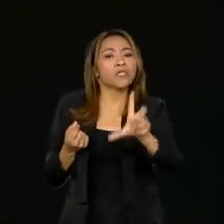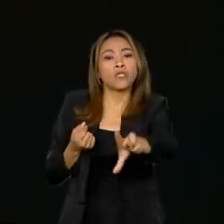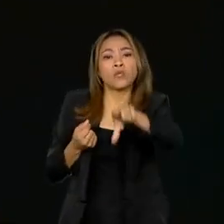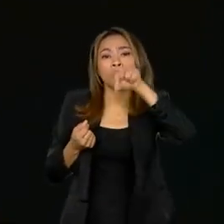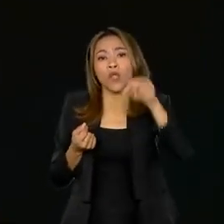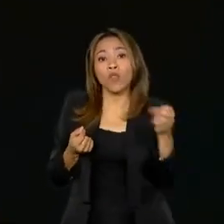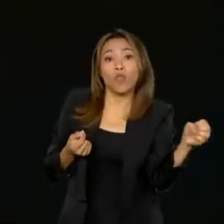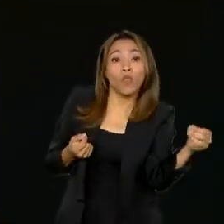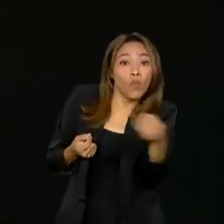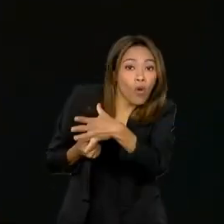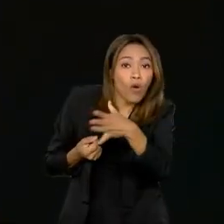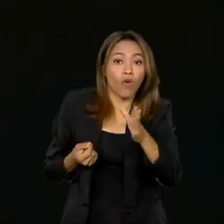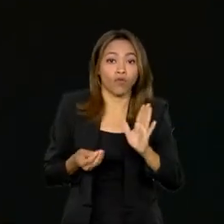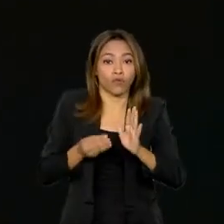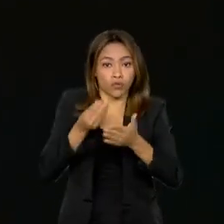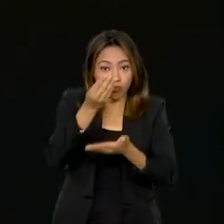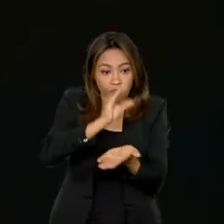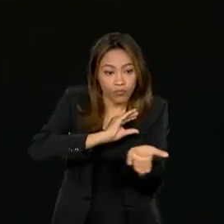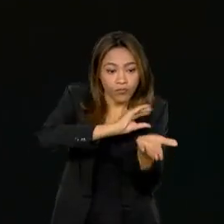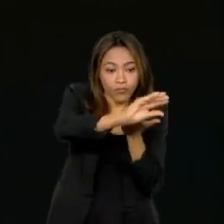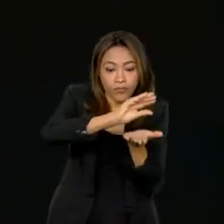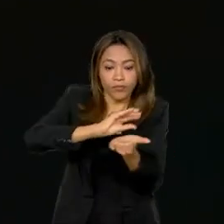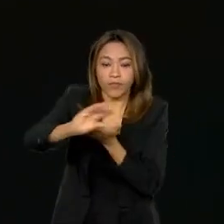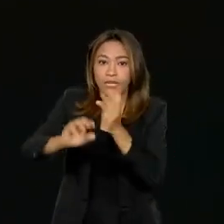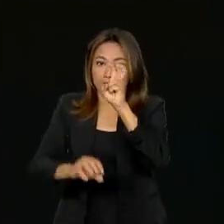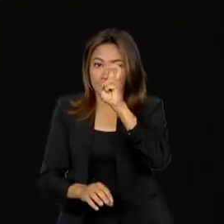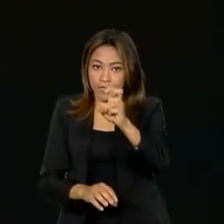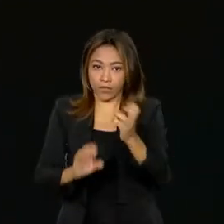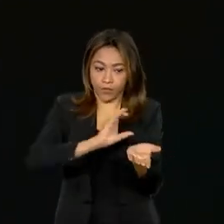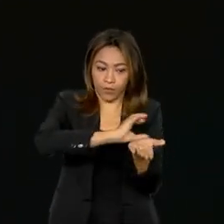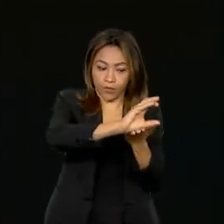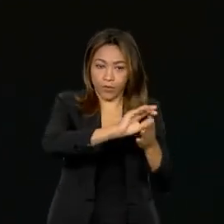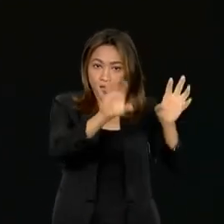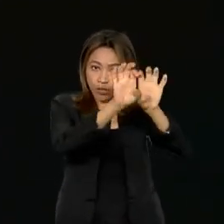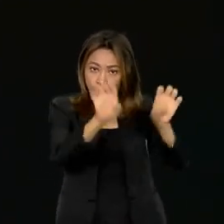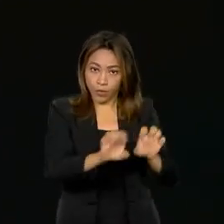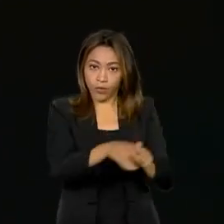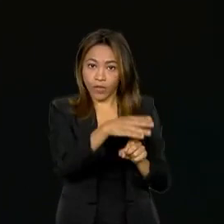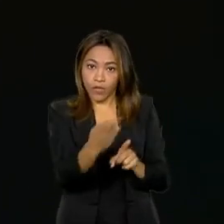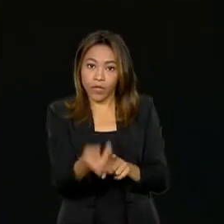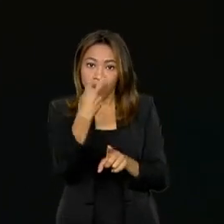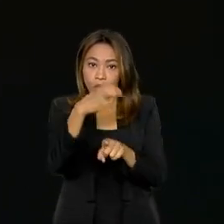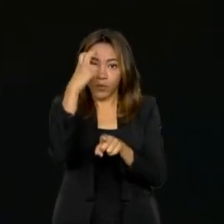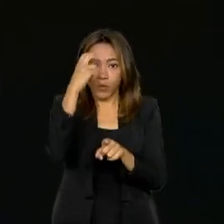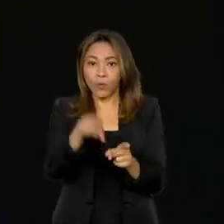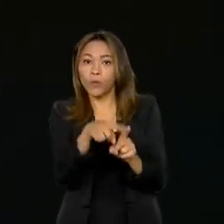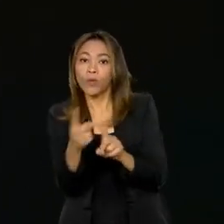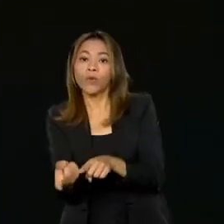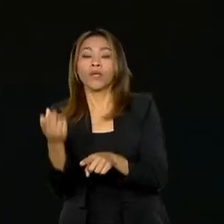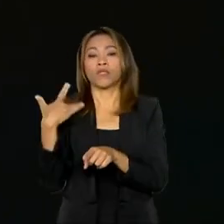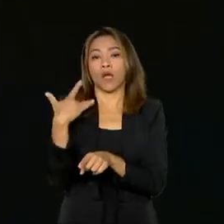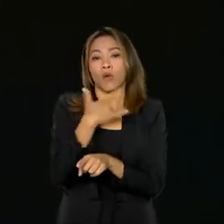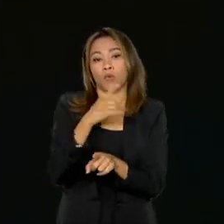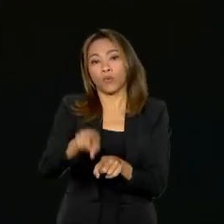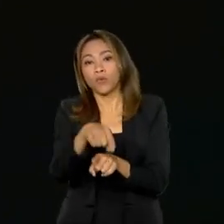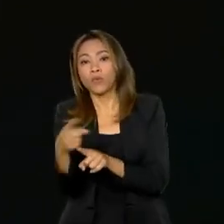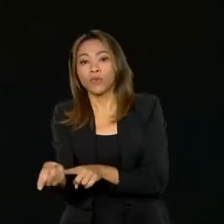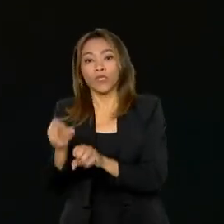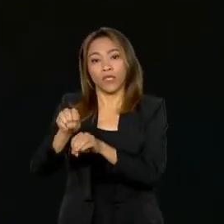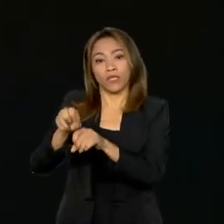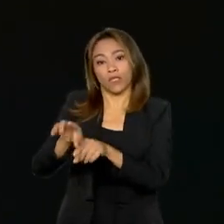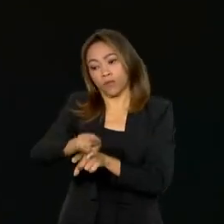empreendimentos. Empreendimentos em cinco áreas diferentes: infraestrutura, cultura, saúde, educação e